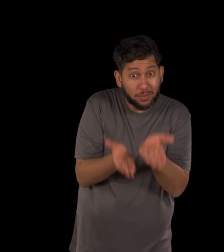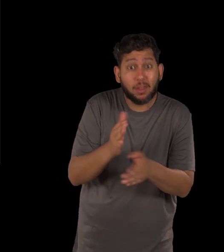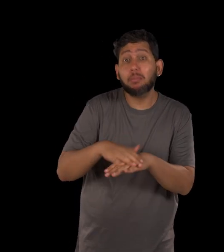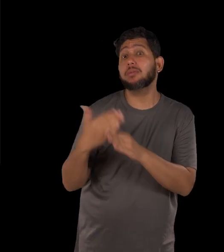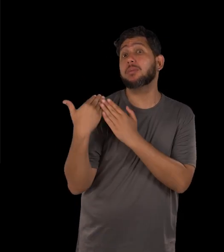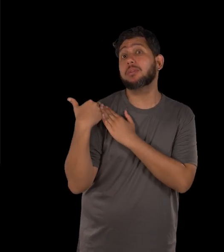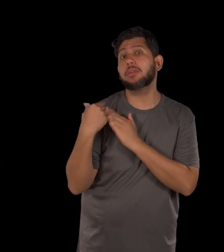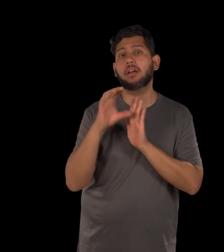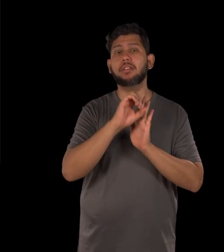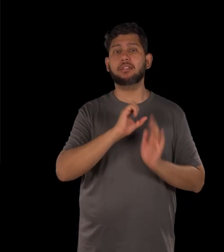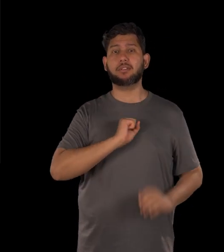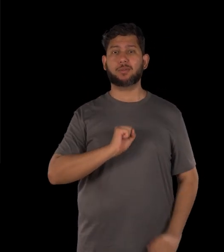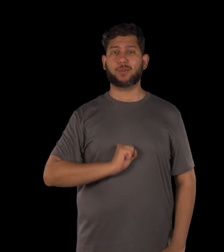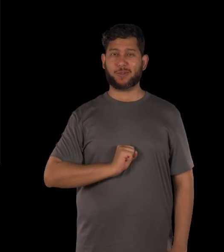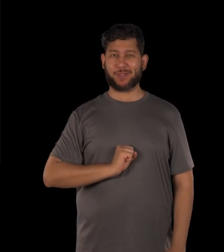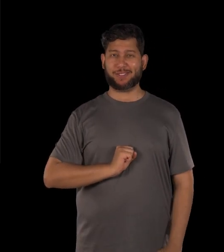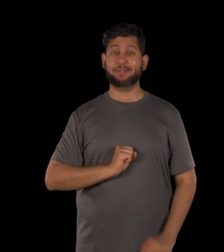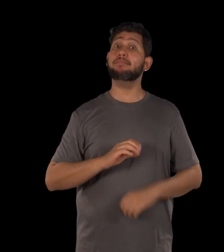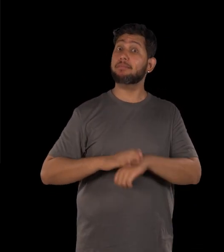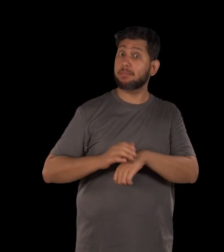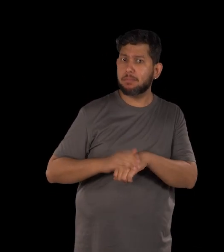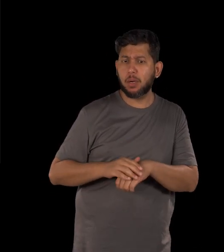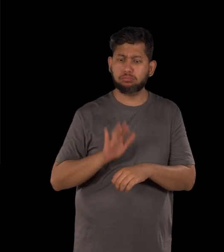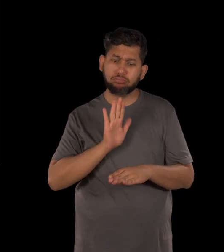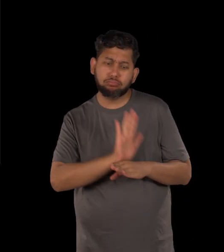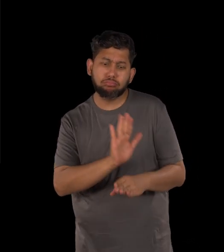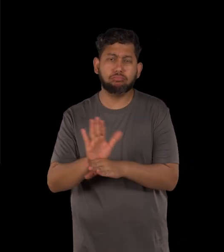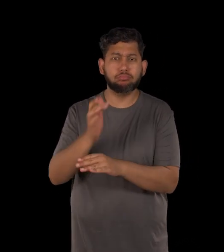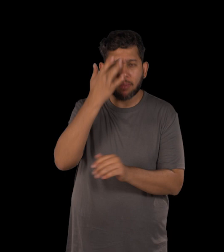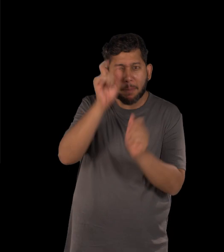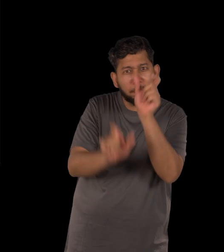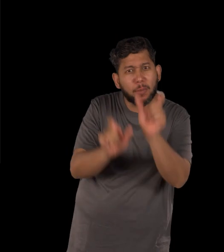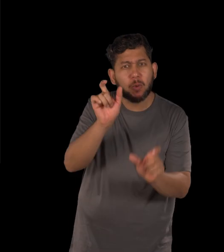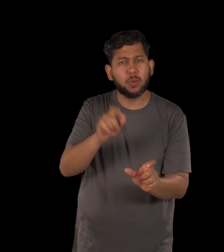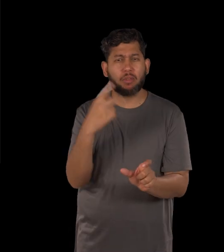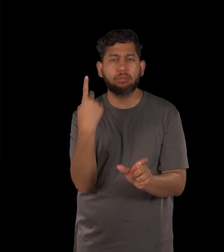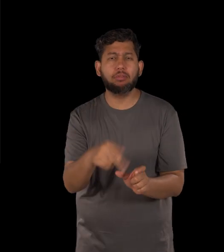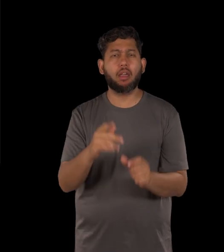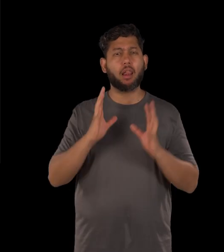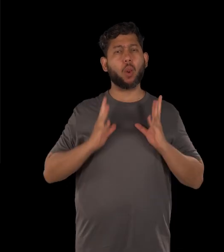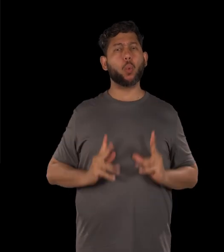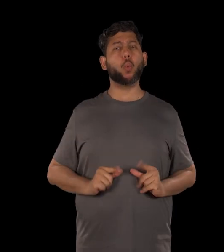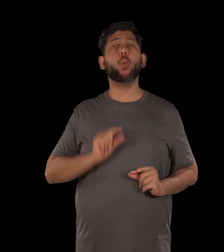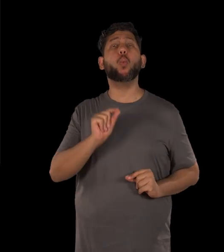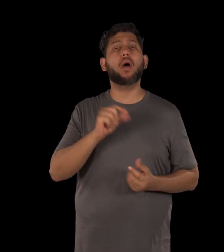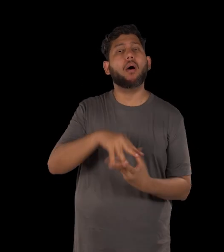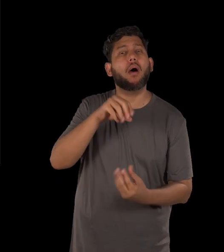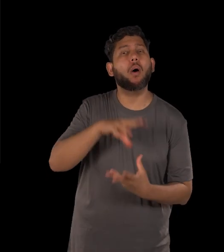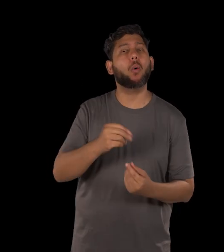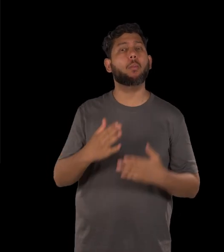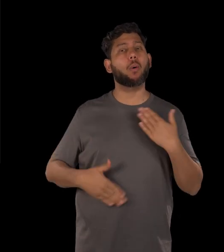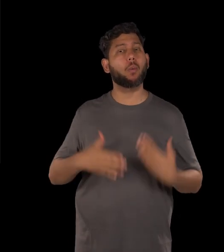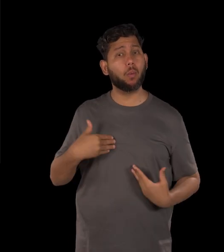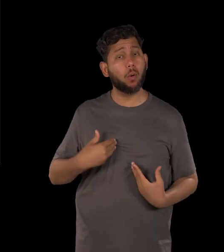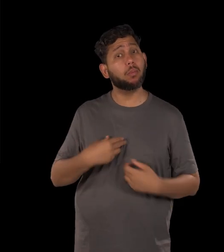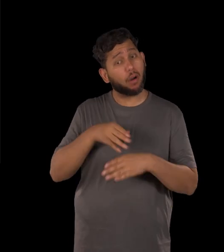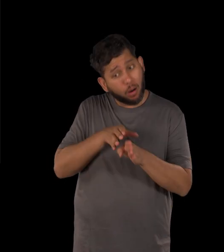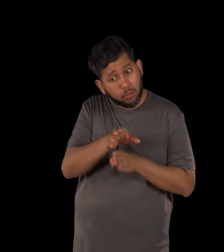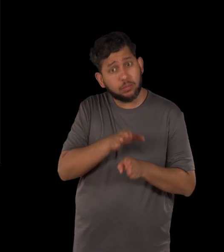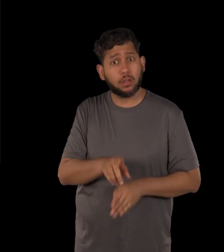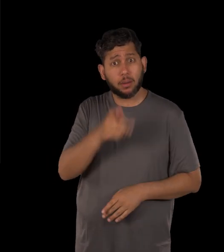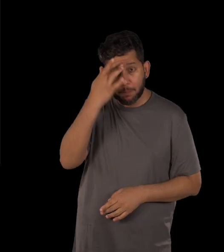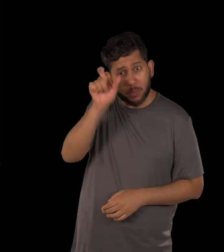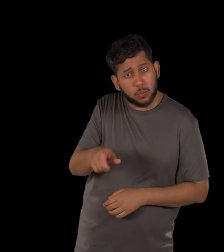responsabilidade dos sacerdotes, que, com o intuito de purificar a alma e, consequentemente, o corpo, receitavam